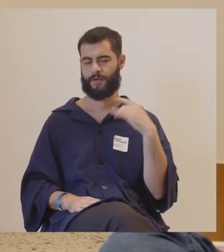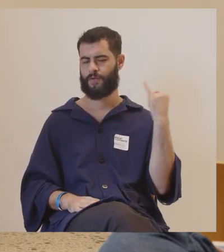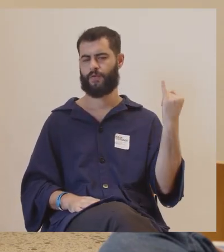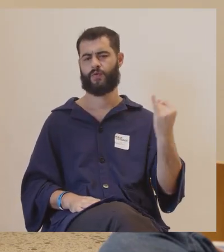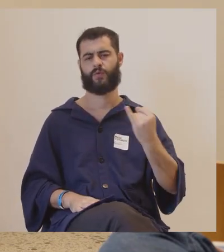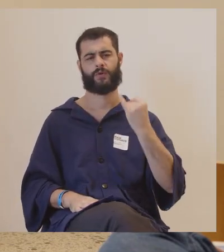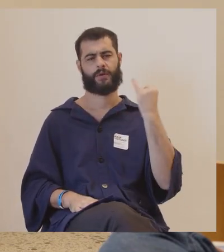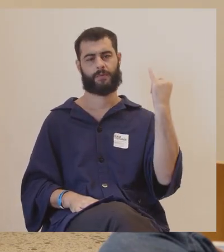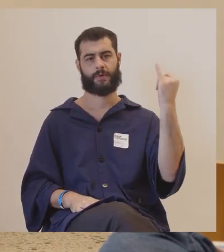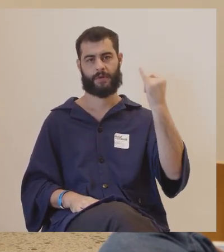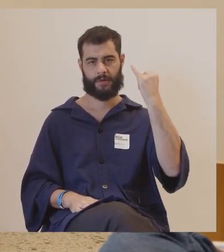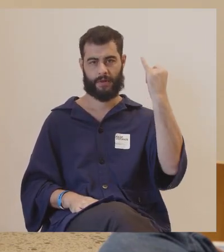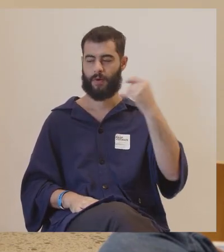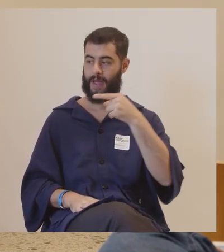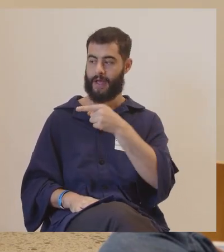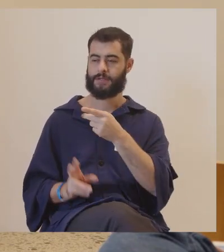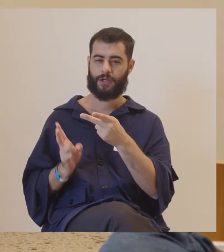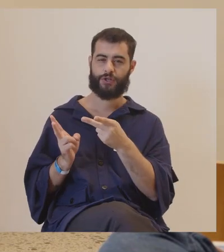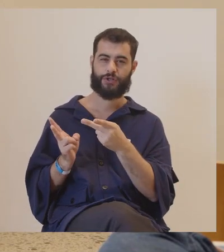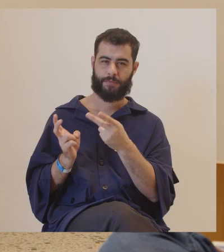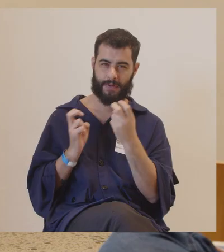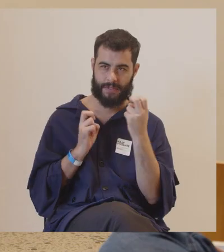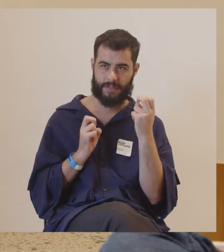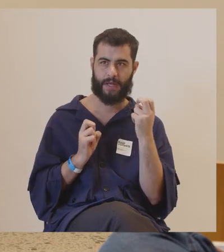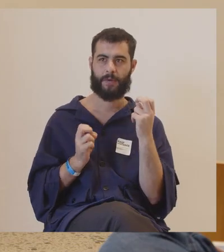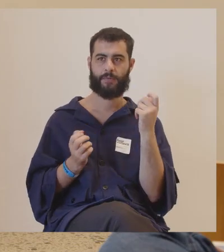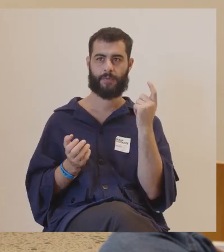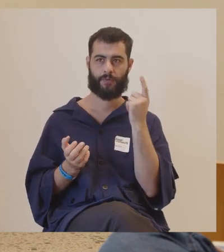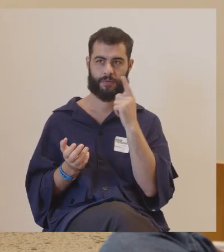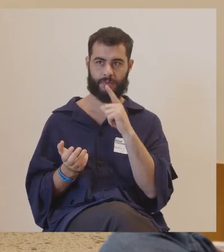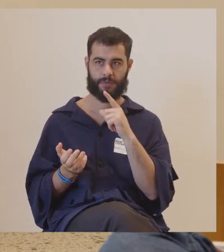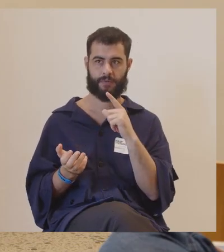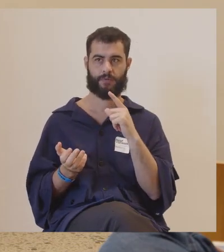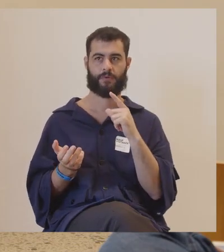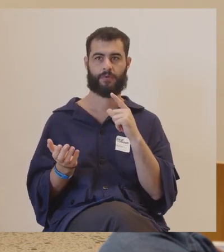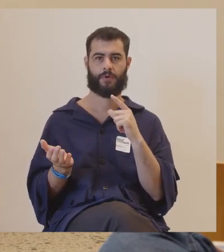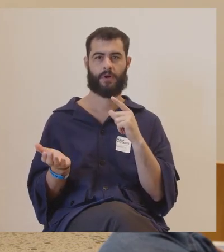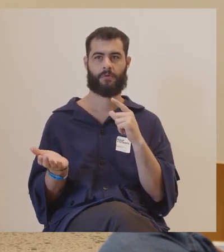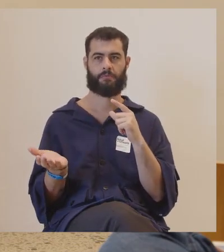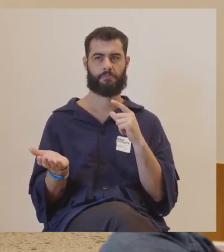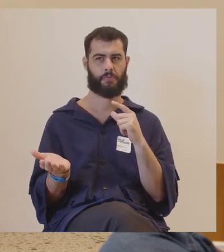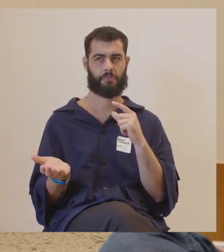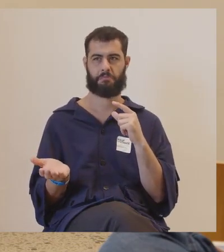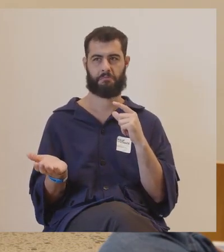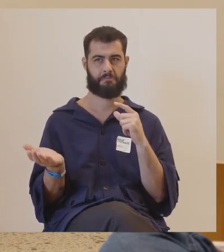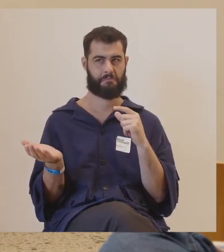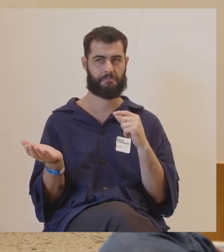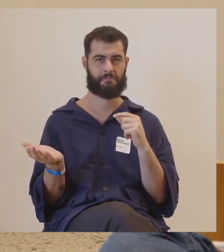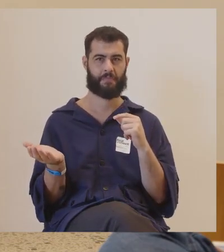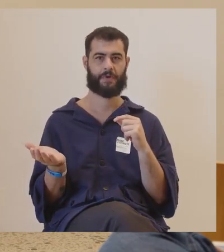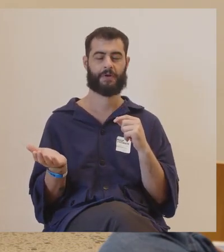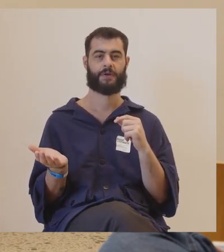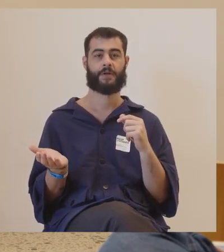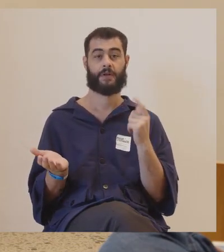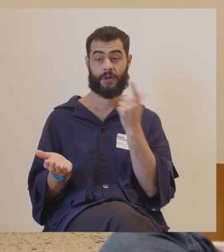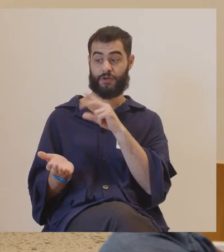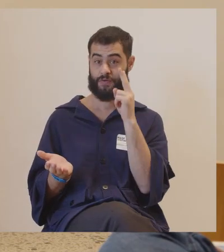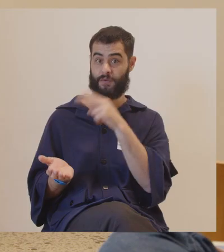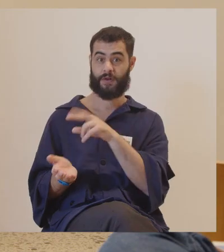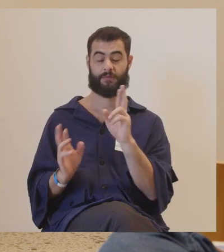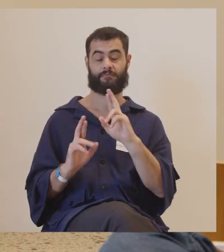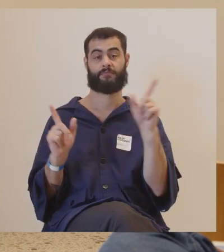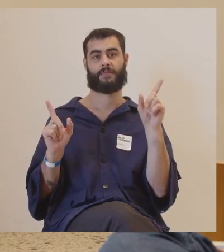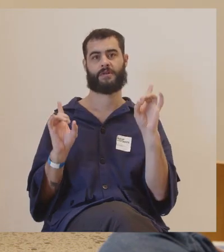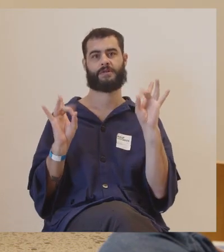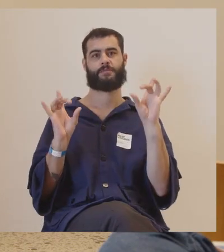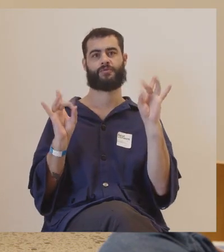percebe e vê isso no conjunto da obra do artista, é dali que a gente começa a perceber que, enfim, aquilo é um pouco excepcional, né, porque ele,